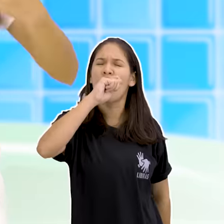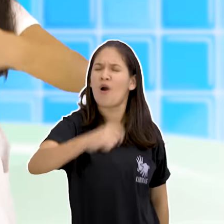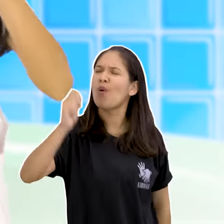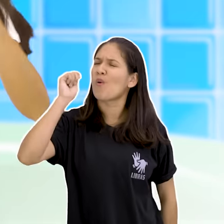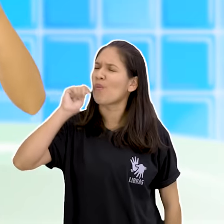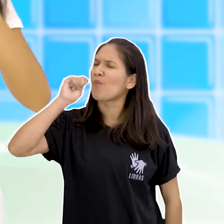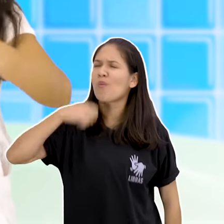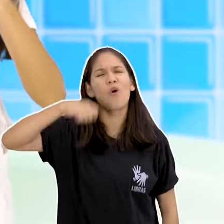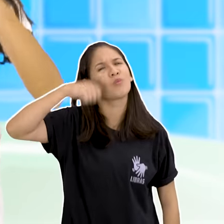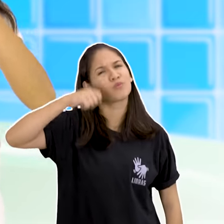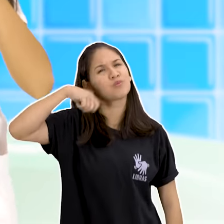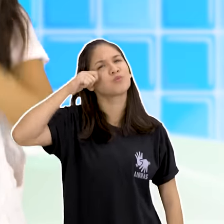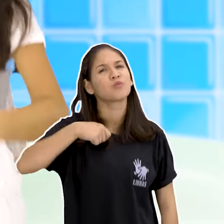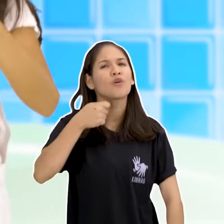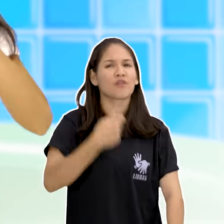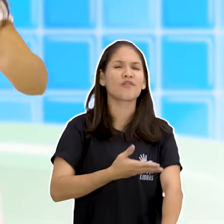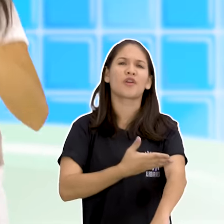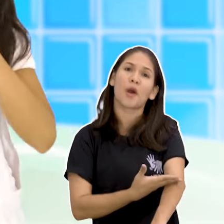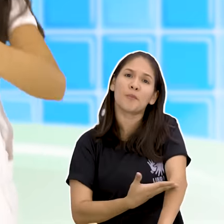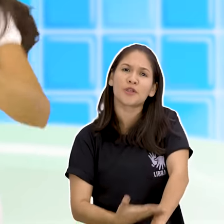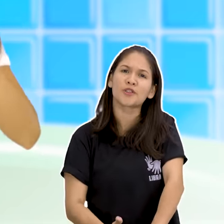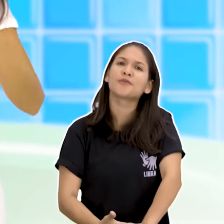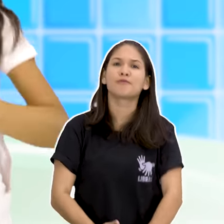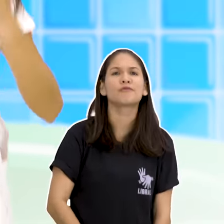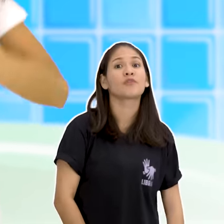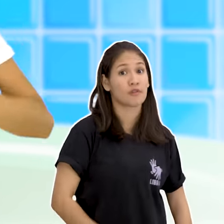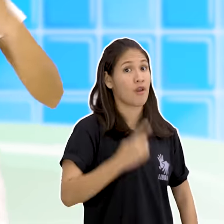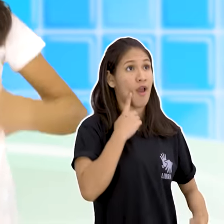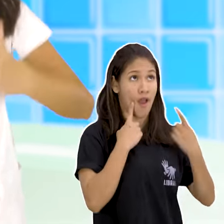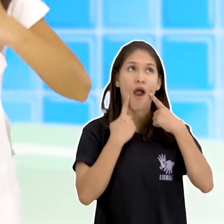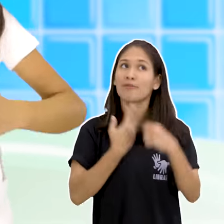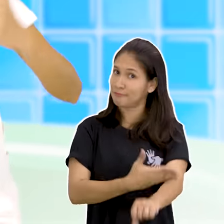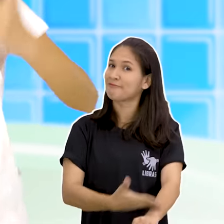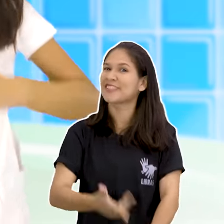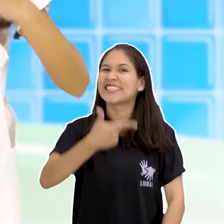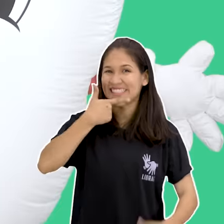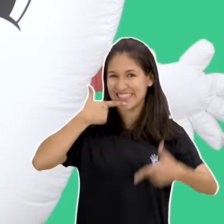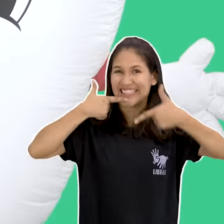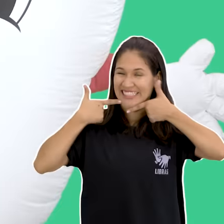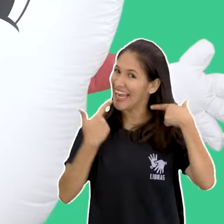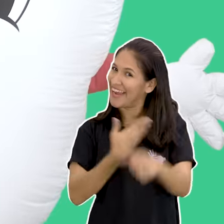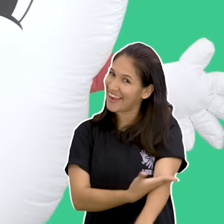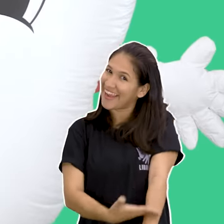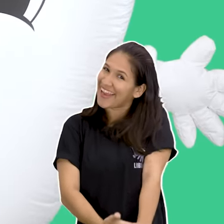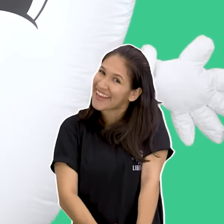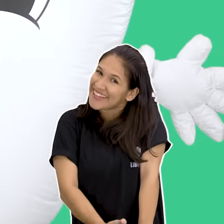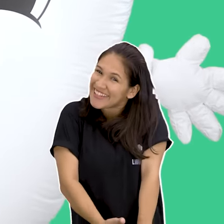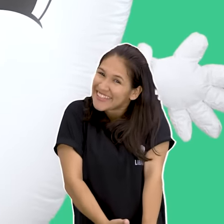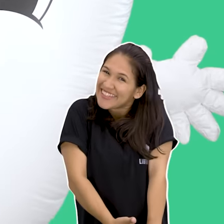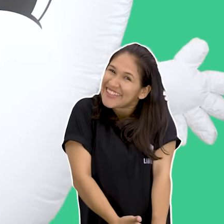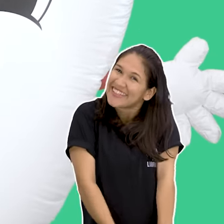escovar. O dentinho vai ficar branquinho. Vai ficar branquinho, vai ficar